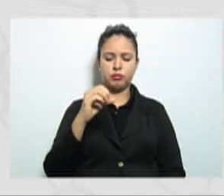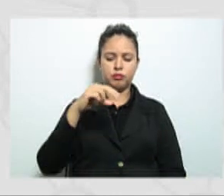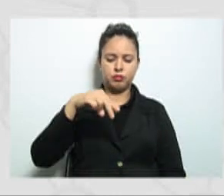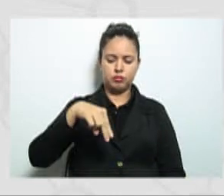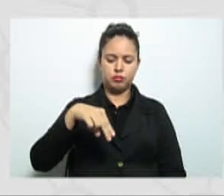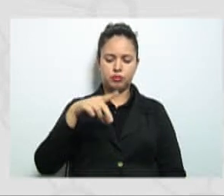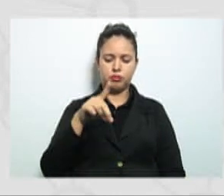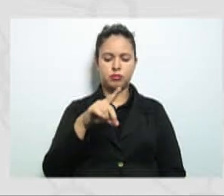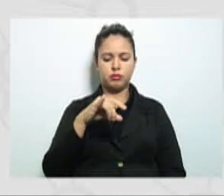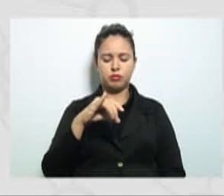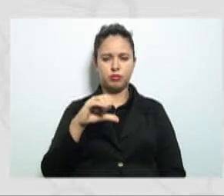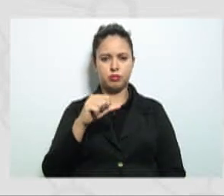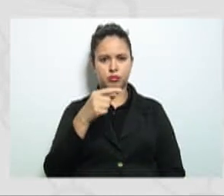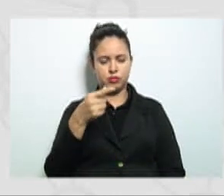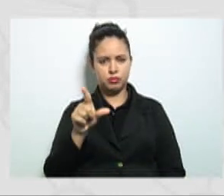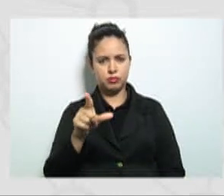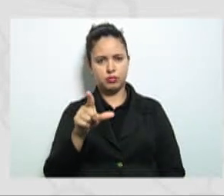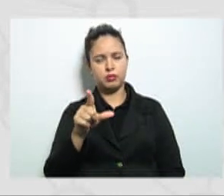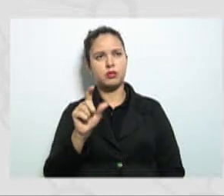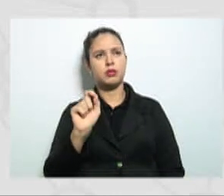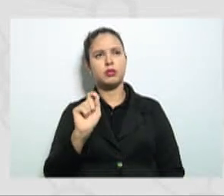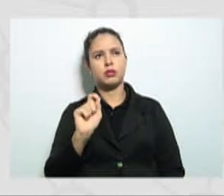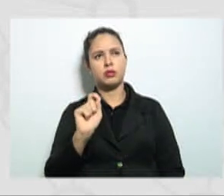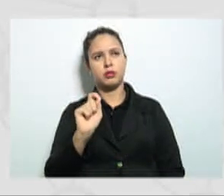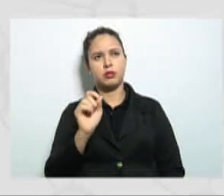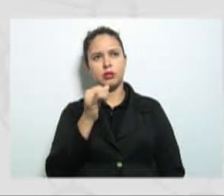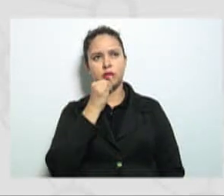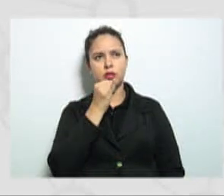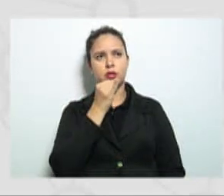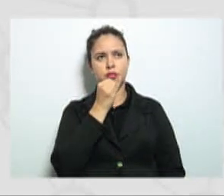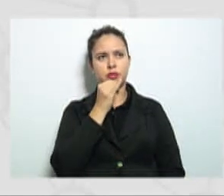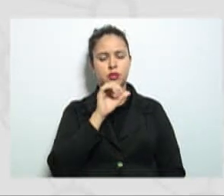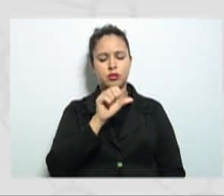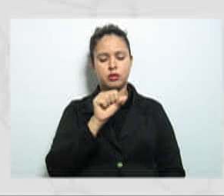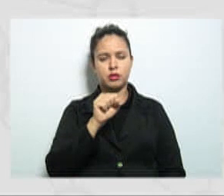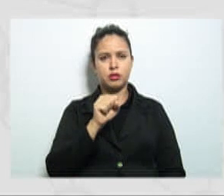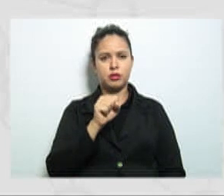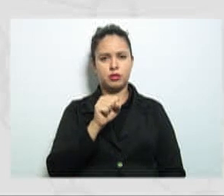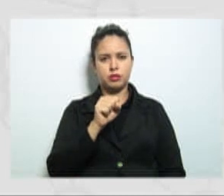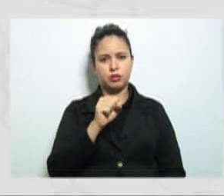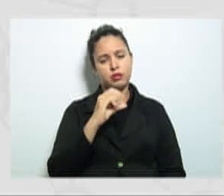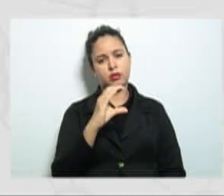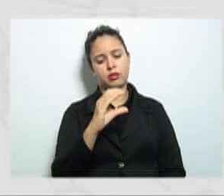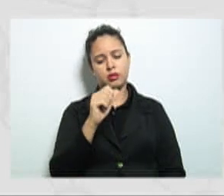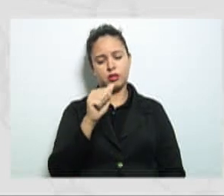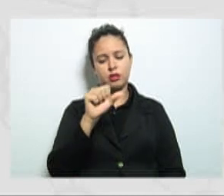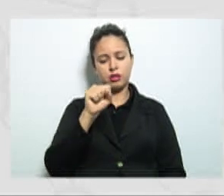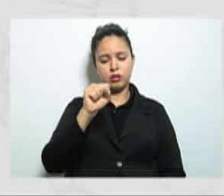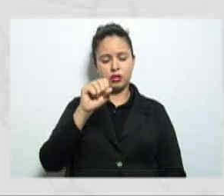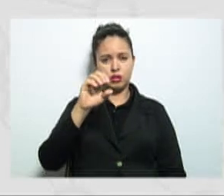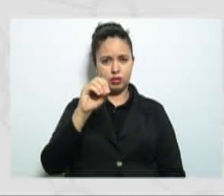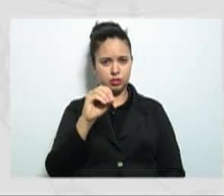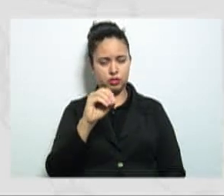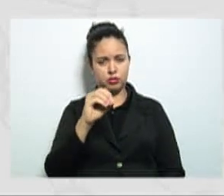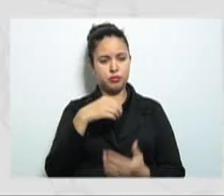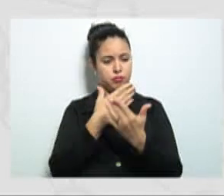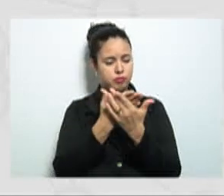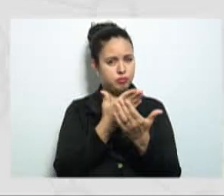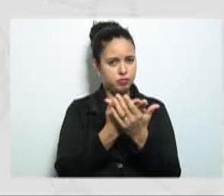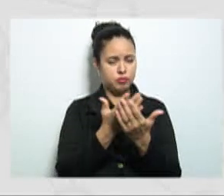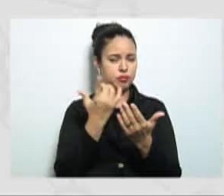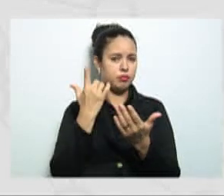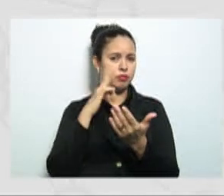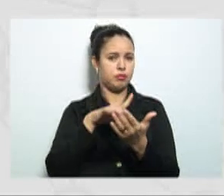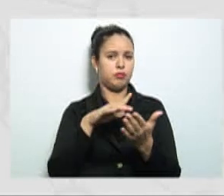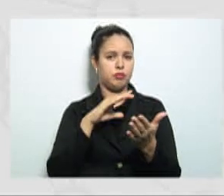são se, caso, desde que, contanto que. Caso estude, conseguirá boa nota.